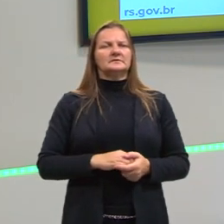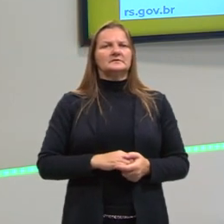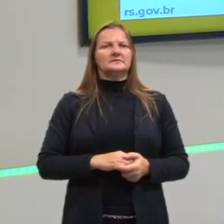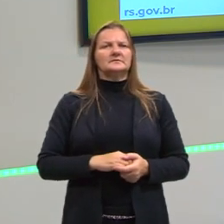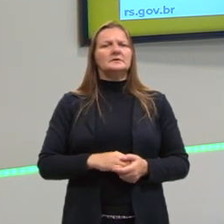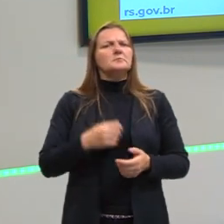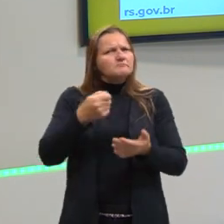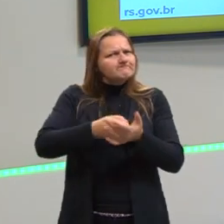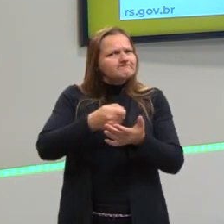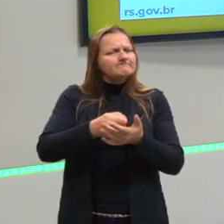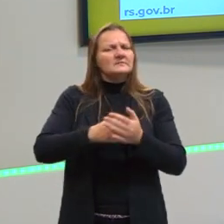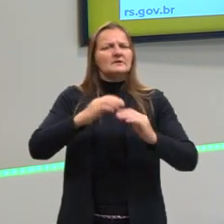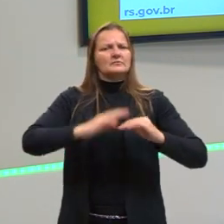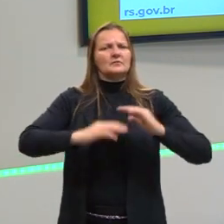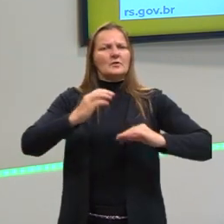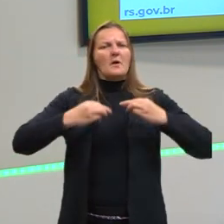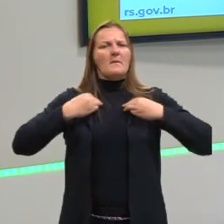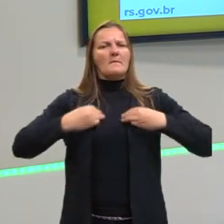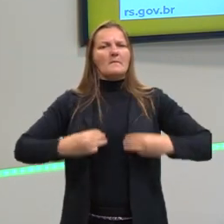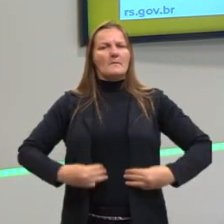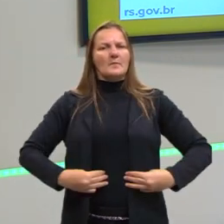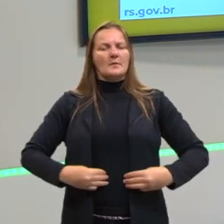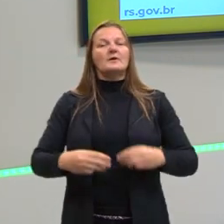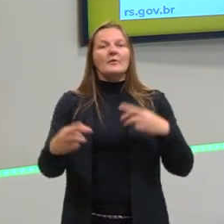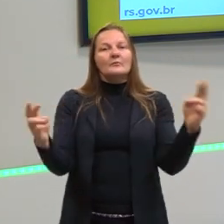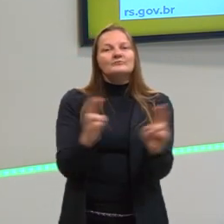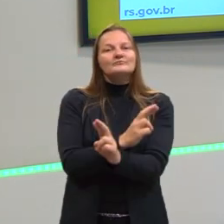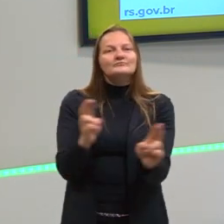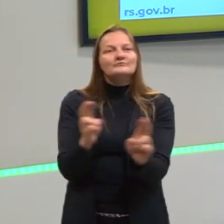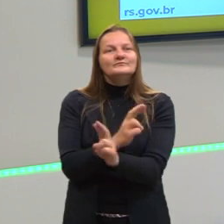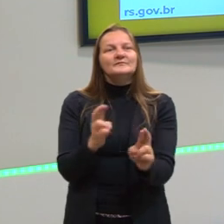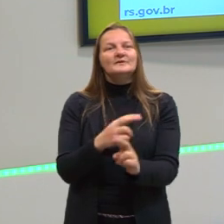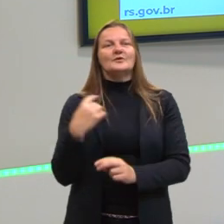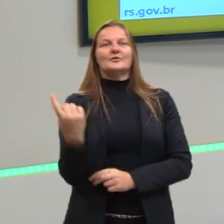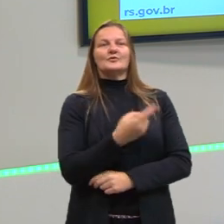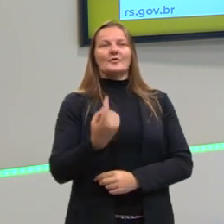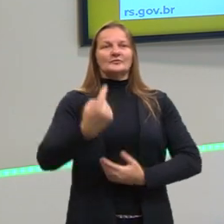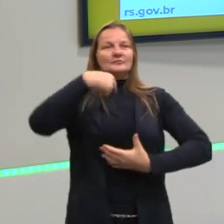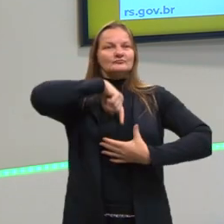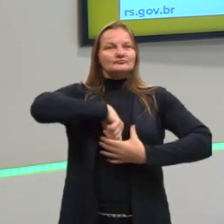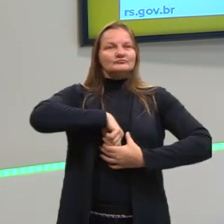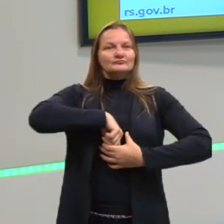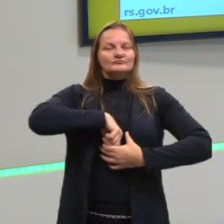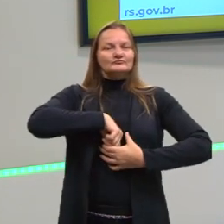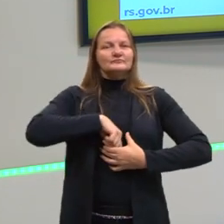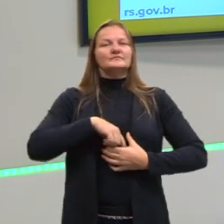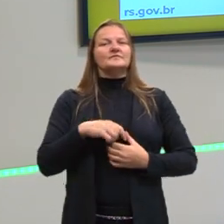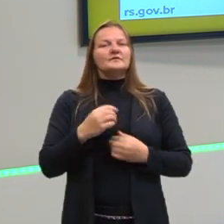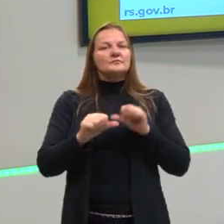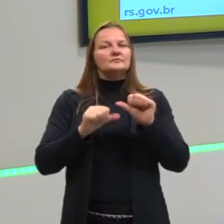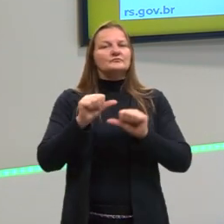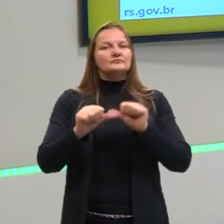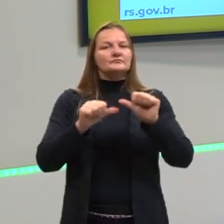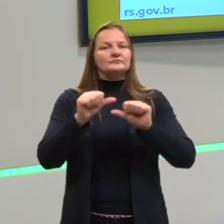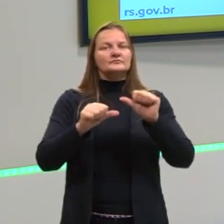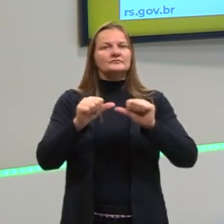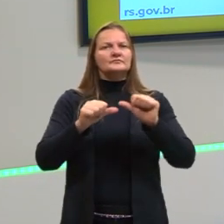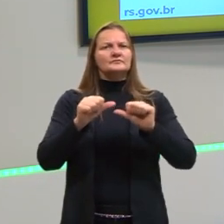devemos agir a moral essa relação entre as nossas subjetividades que vão se formando